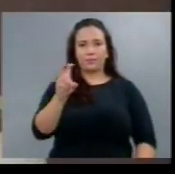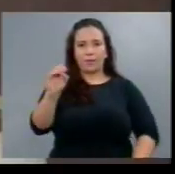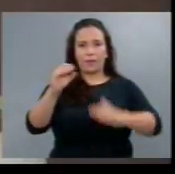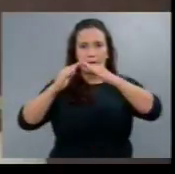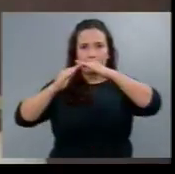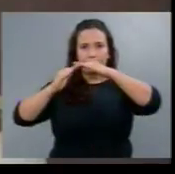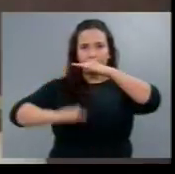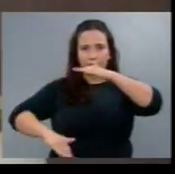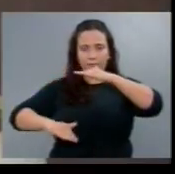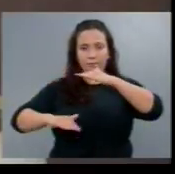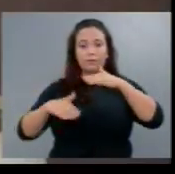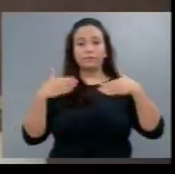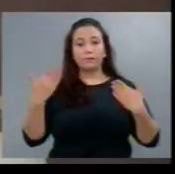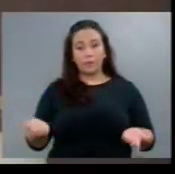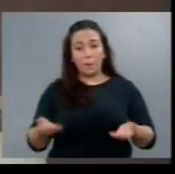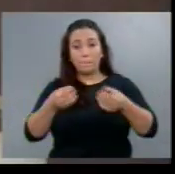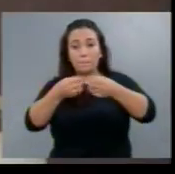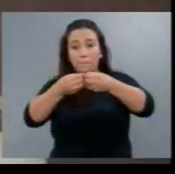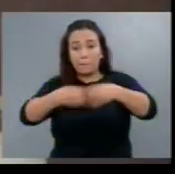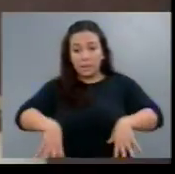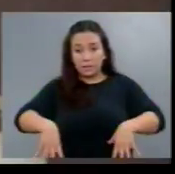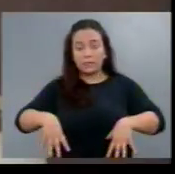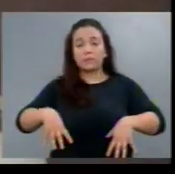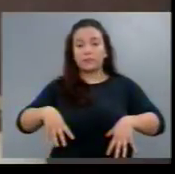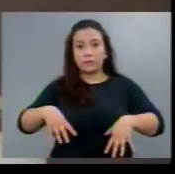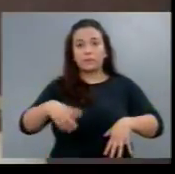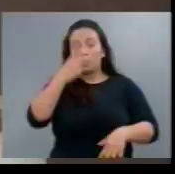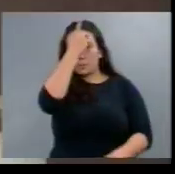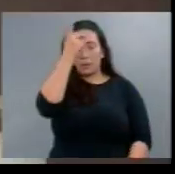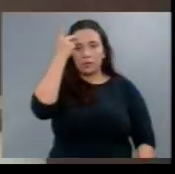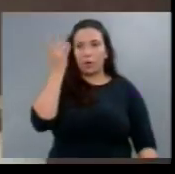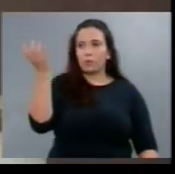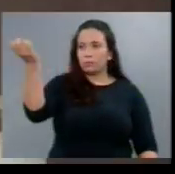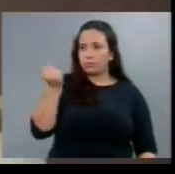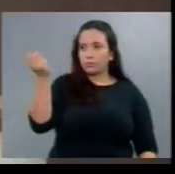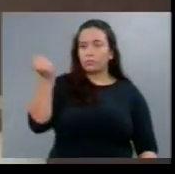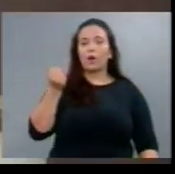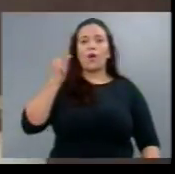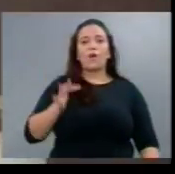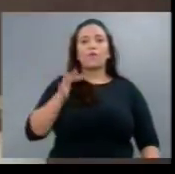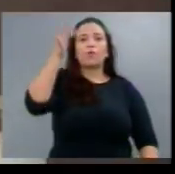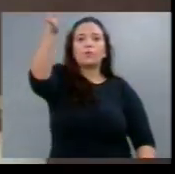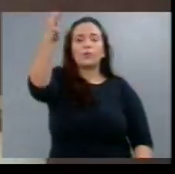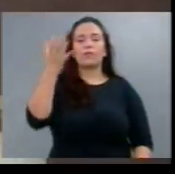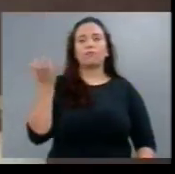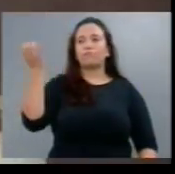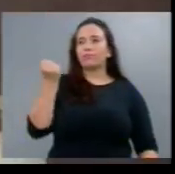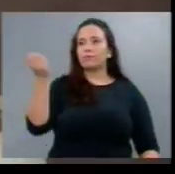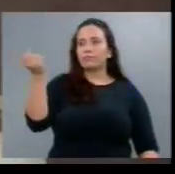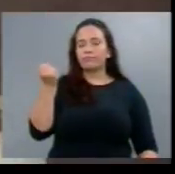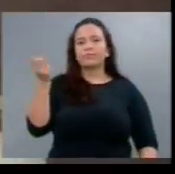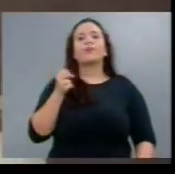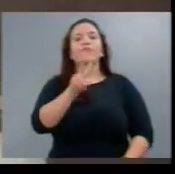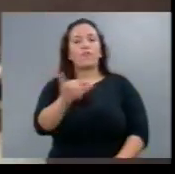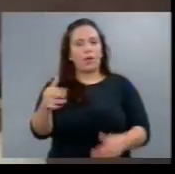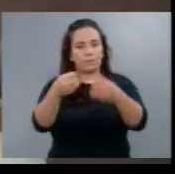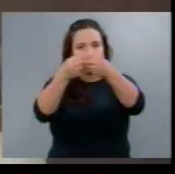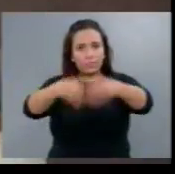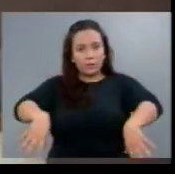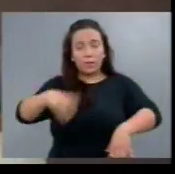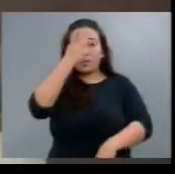50 anos. Vai apenar pensionistas e futuras pensionistas. Vai